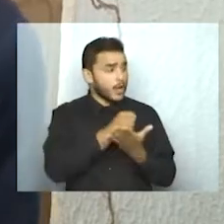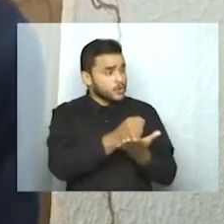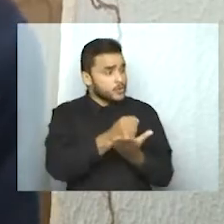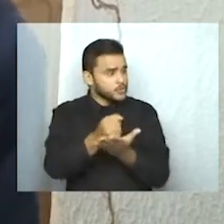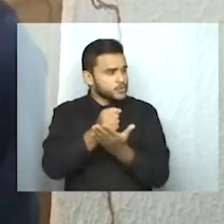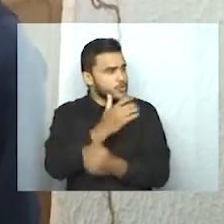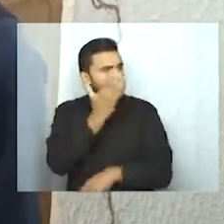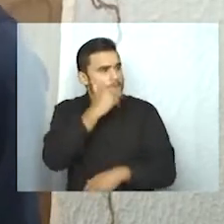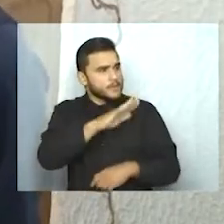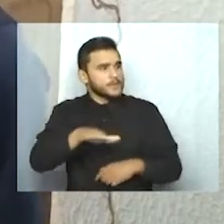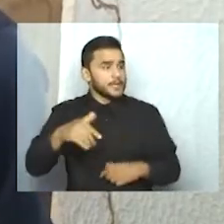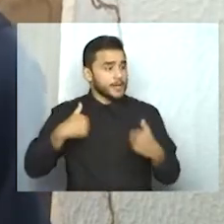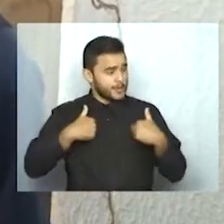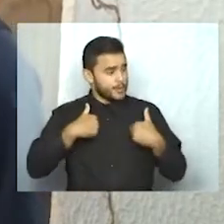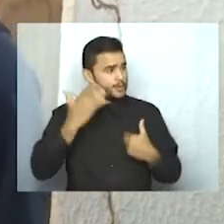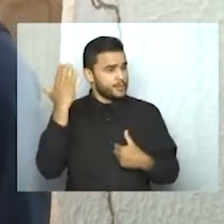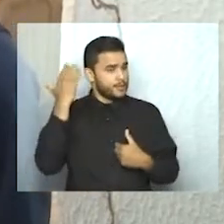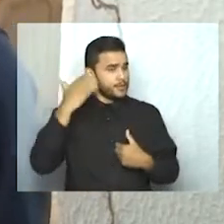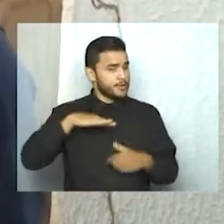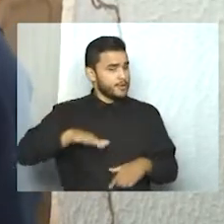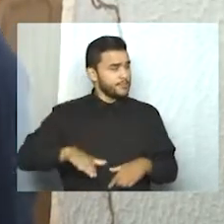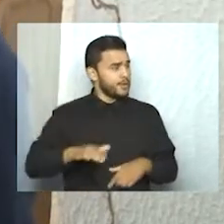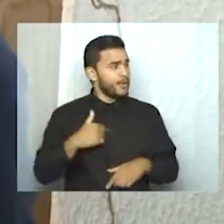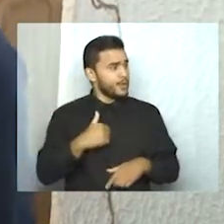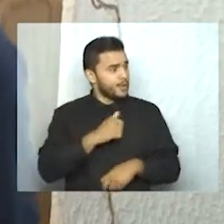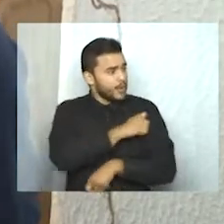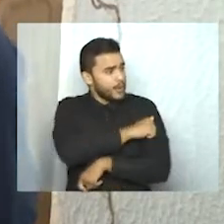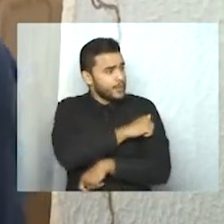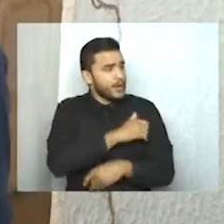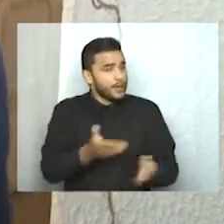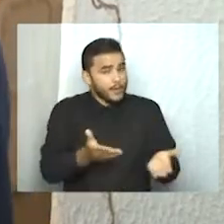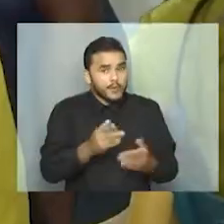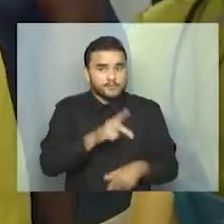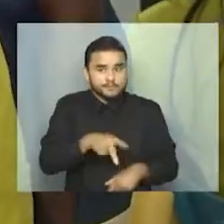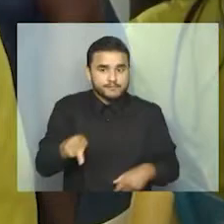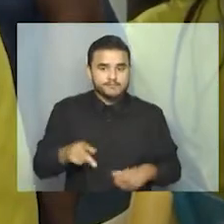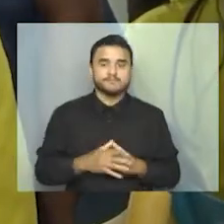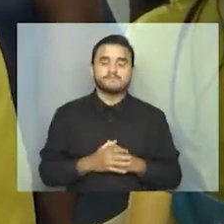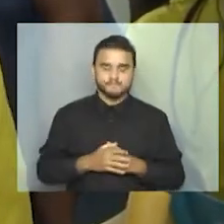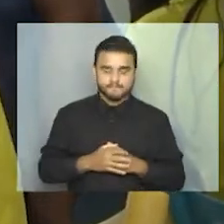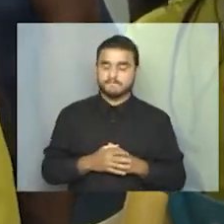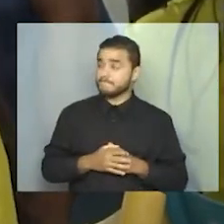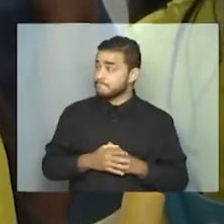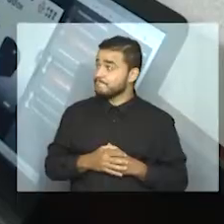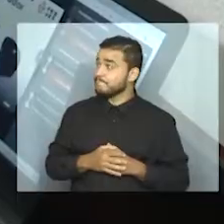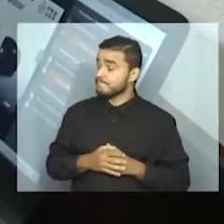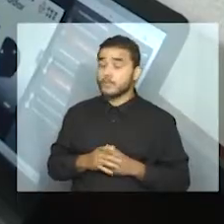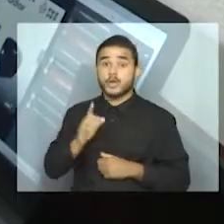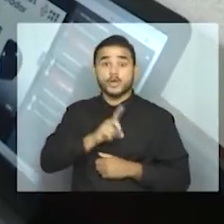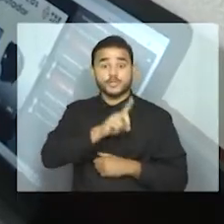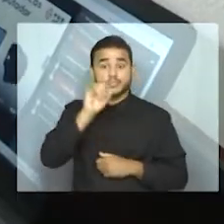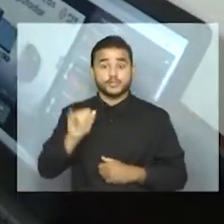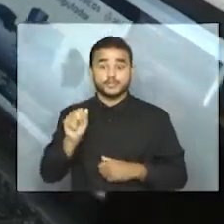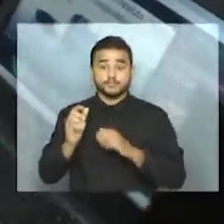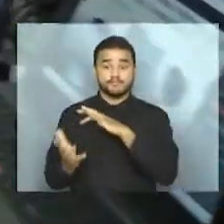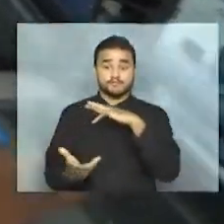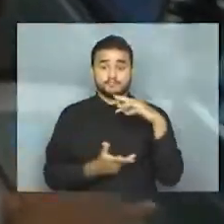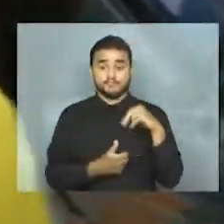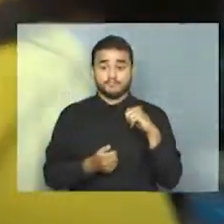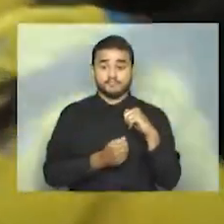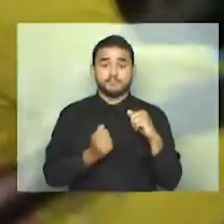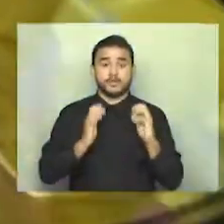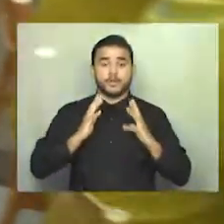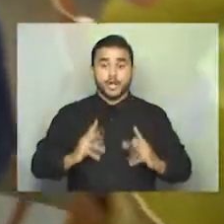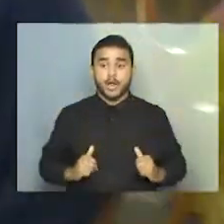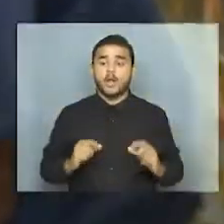entendeu? E assim terão a oportunidade de vida. Uma vida melhor. Em alusão ao Dia Mundial da Limpeza, o IPOM